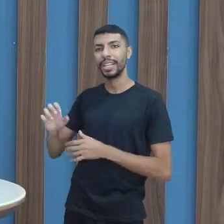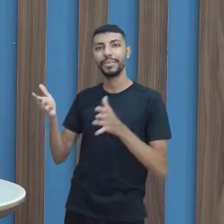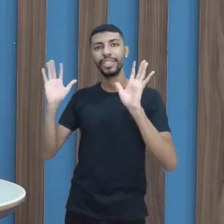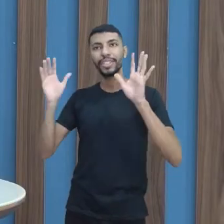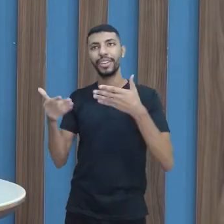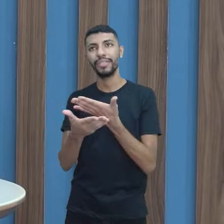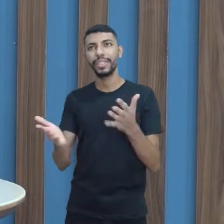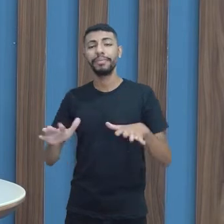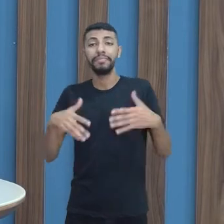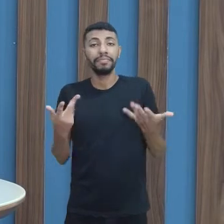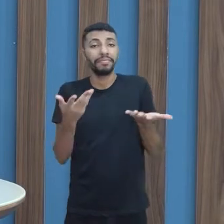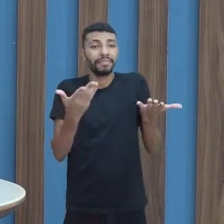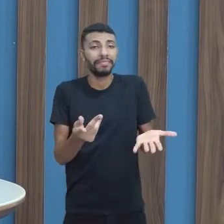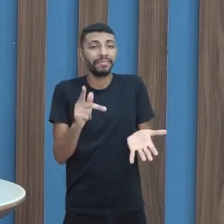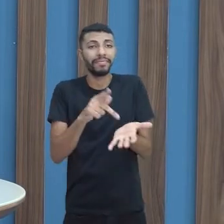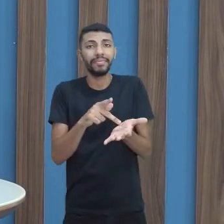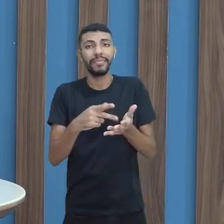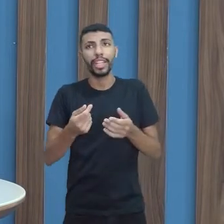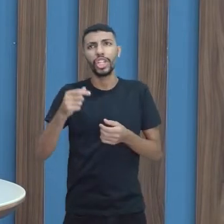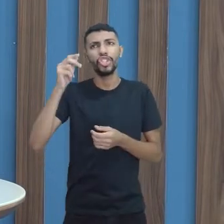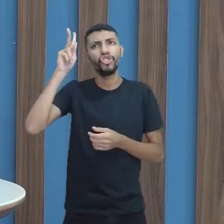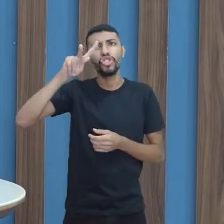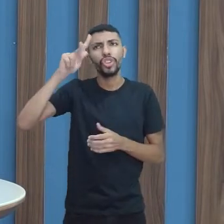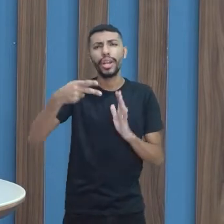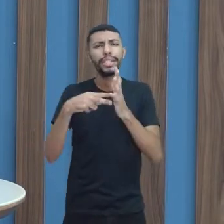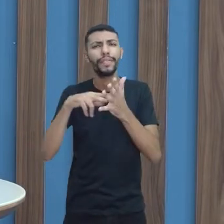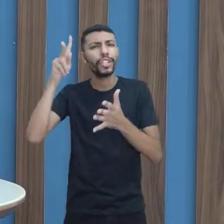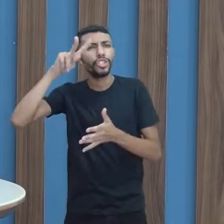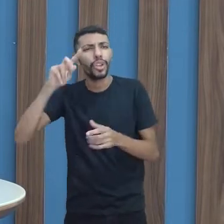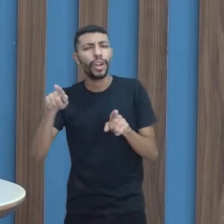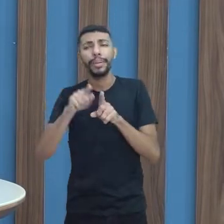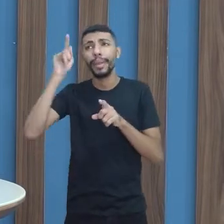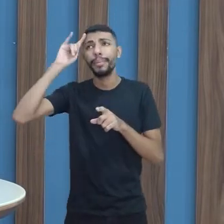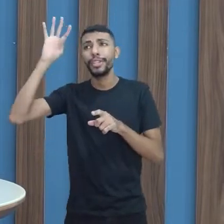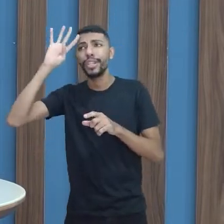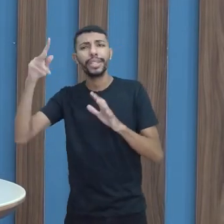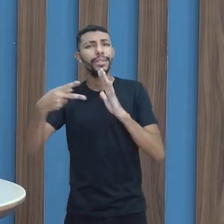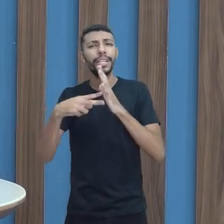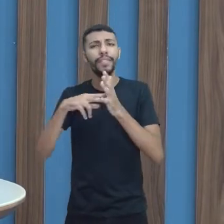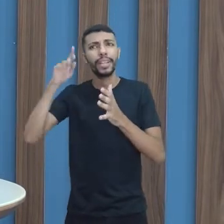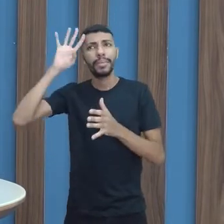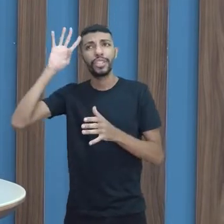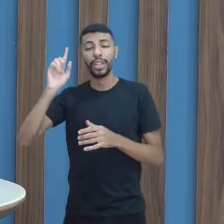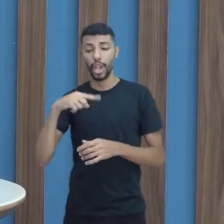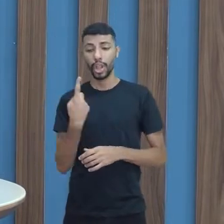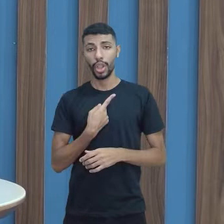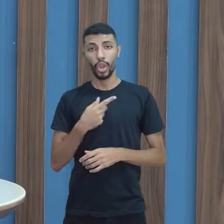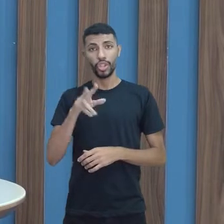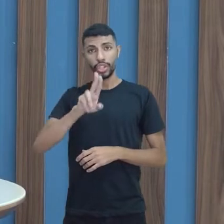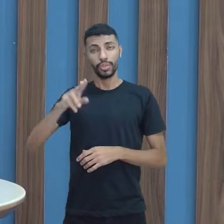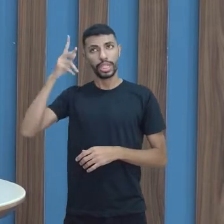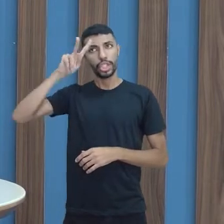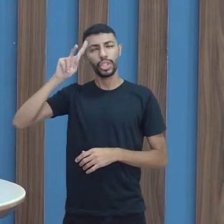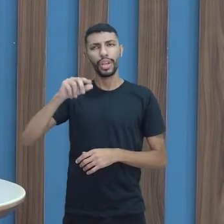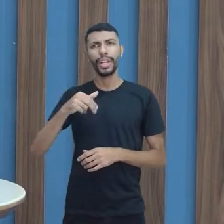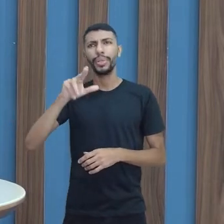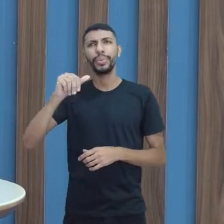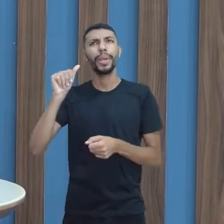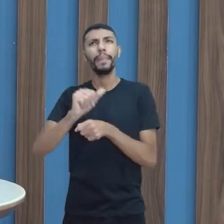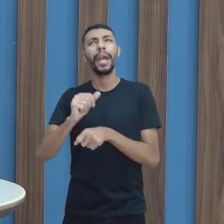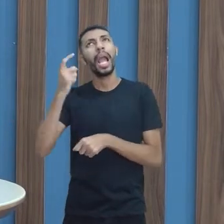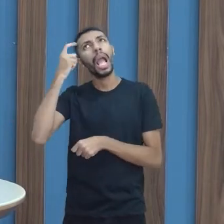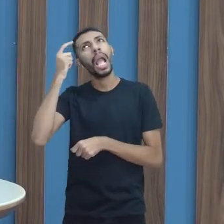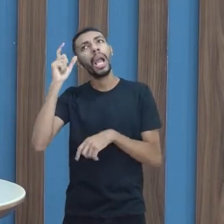História é história, imaginação é imaginação. Então a gente precisa parar. Porque a gente que consome a história e não para pensar quem fez,